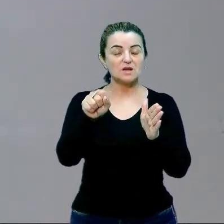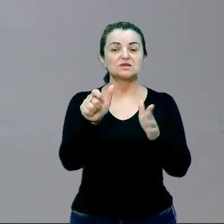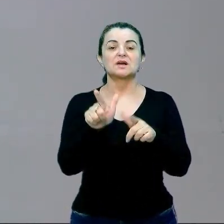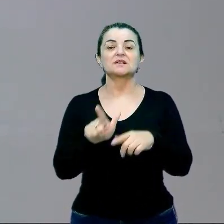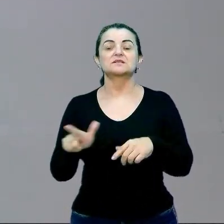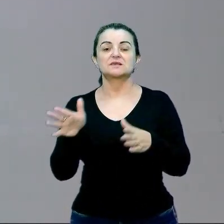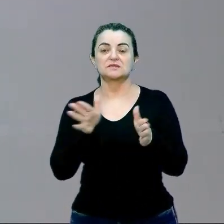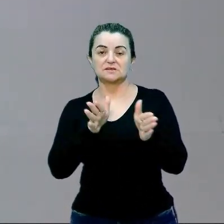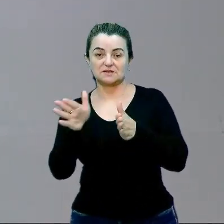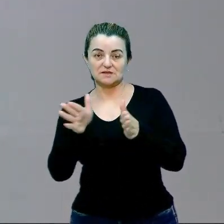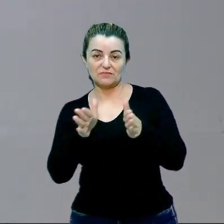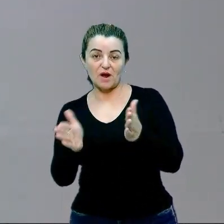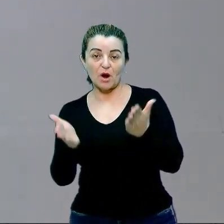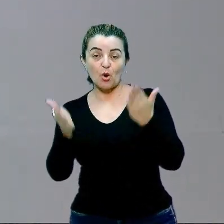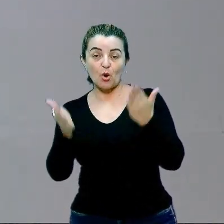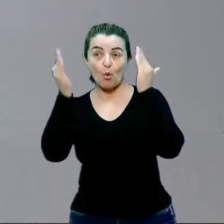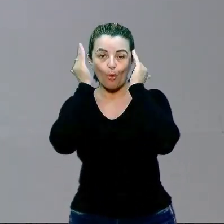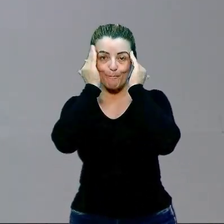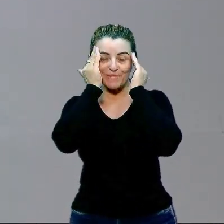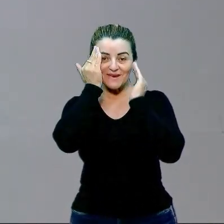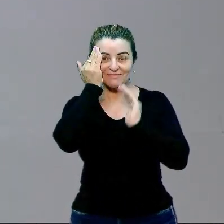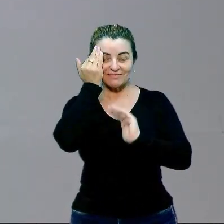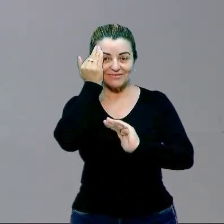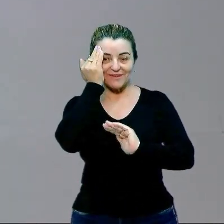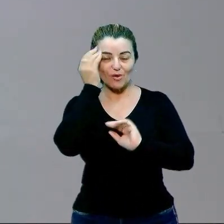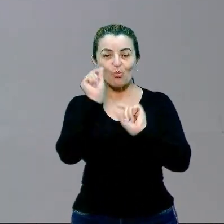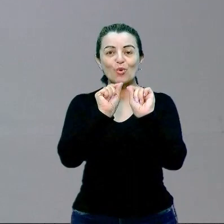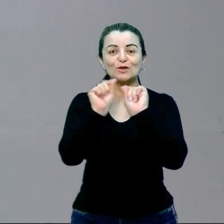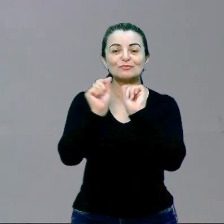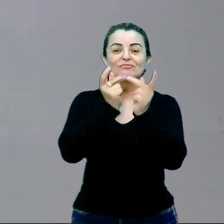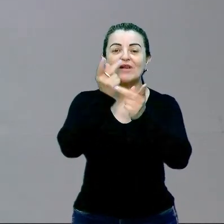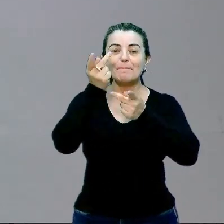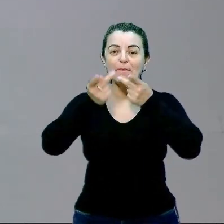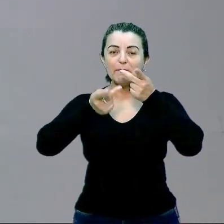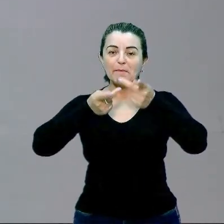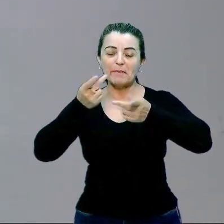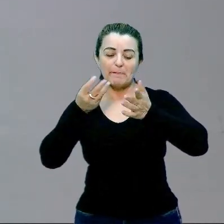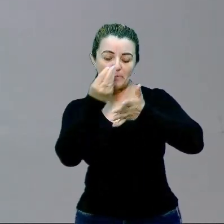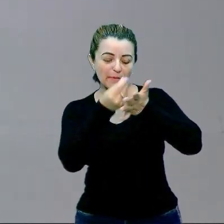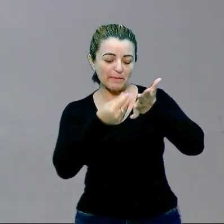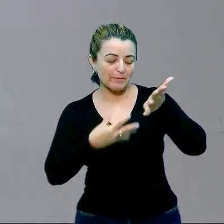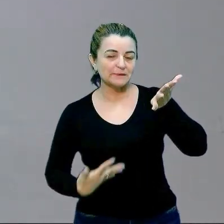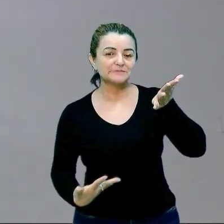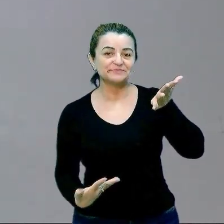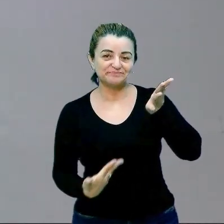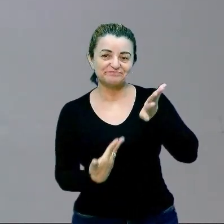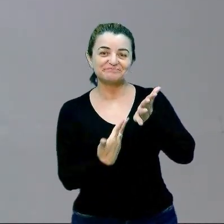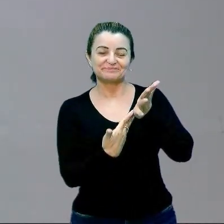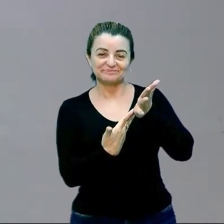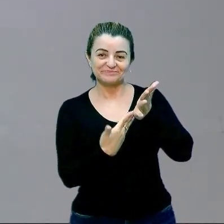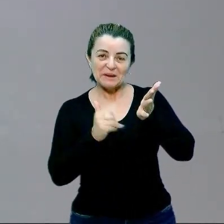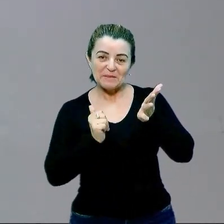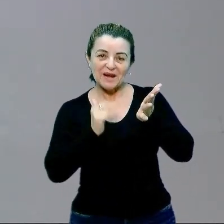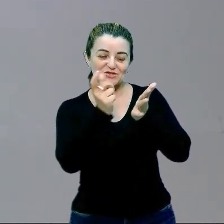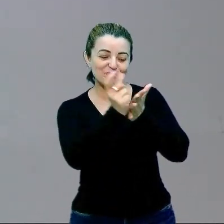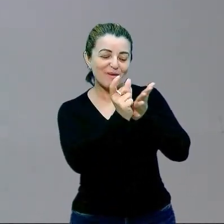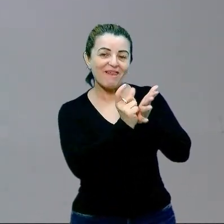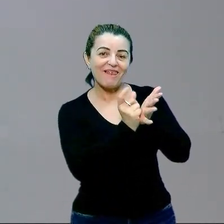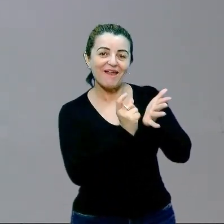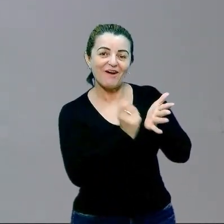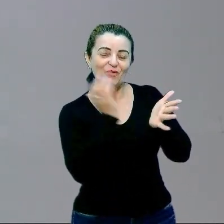público leitor a compreender o que está sendo colocado ali no papel. Quer dizer, para além de palavras